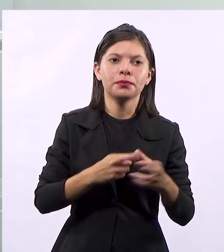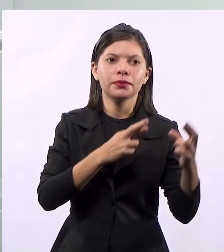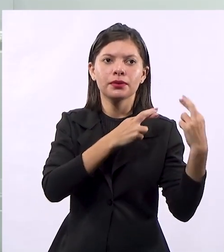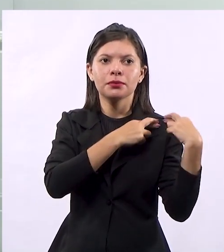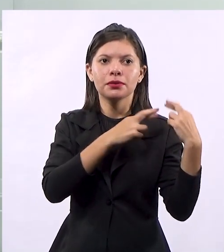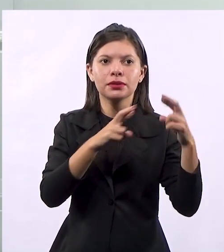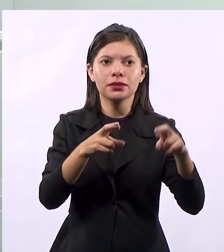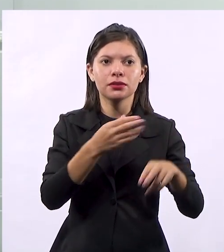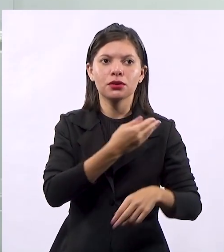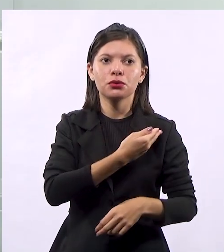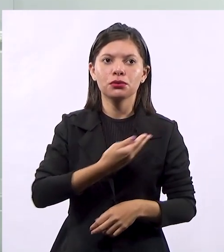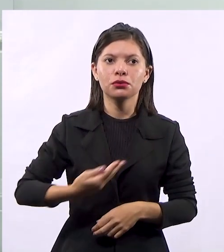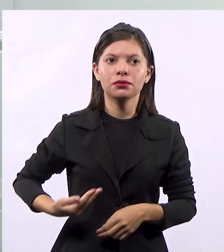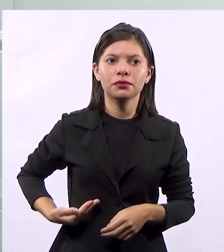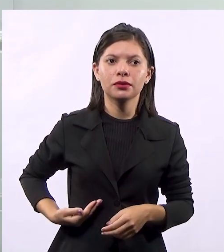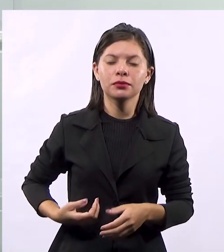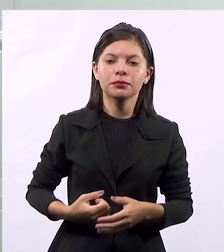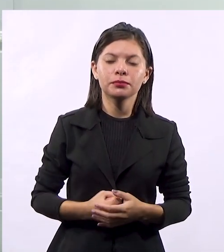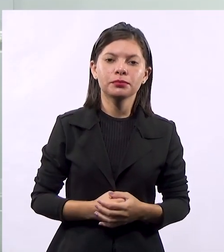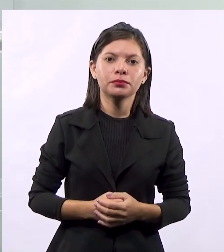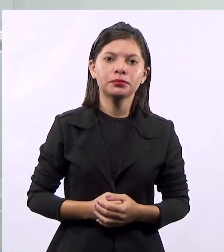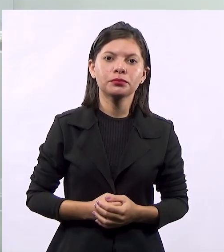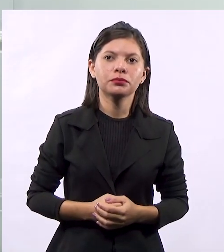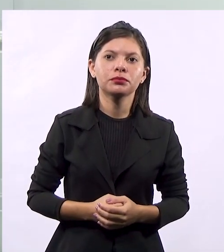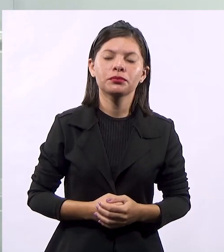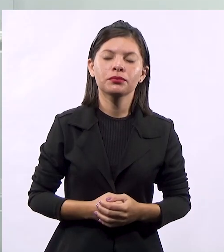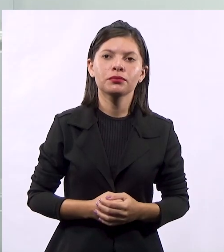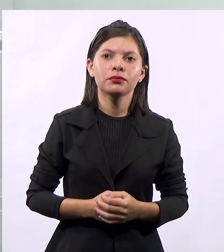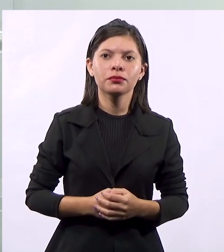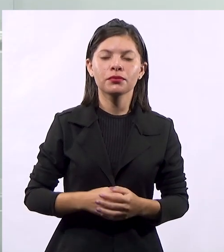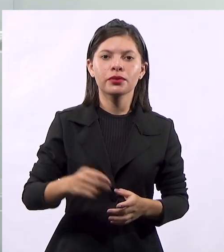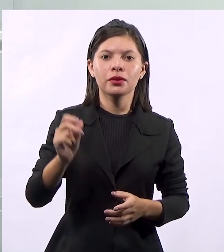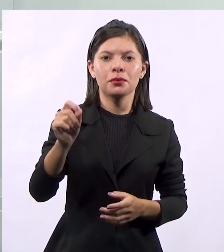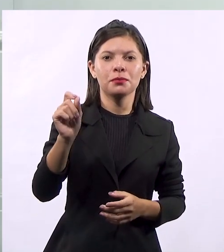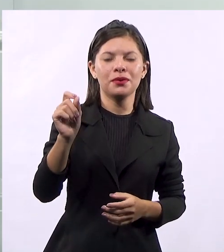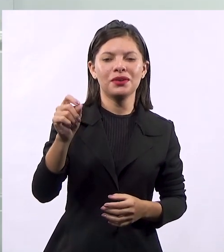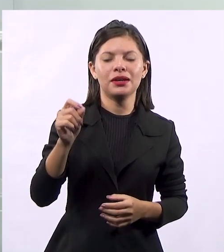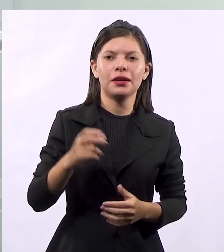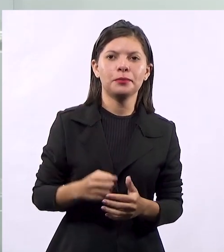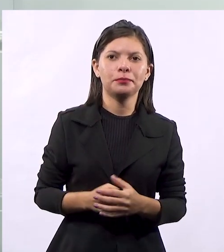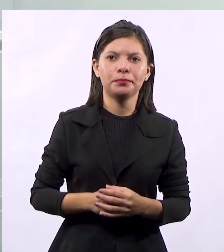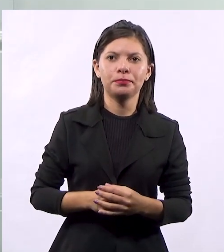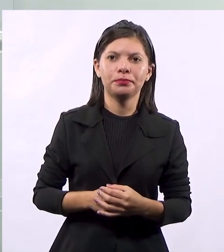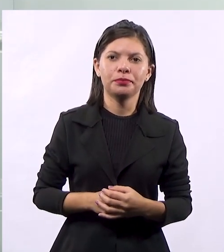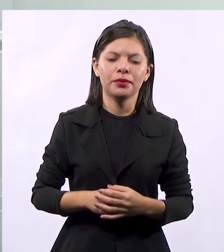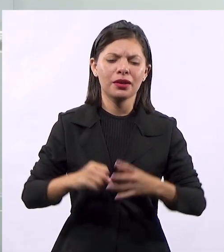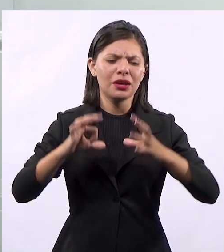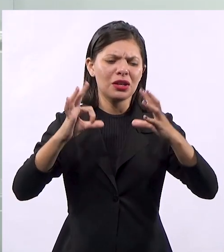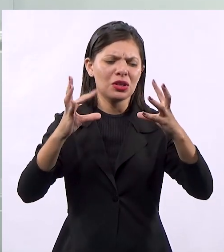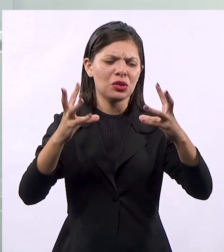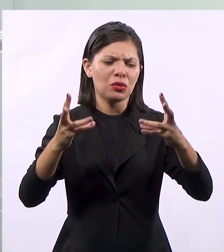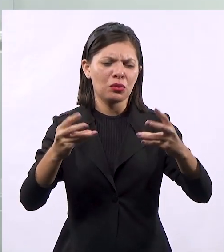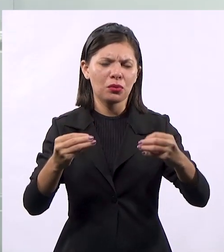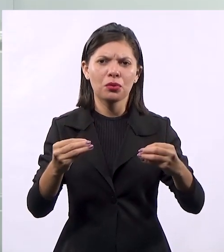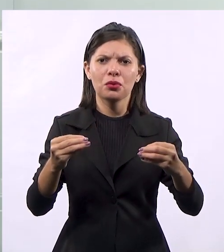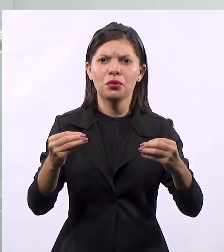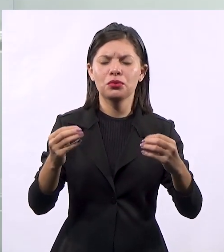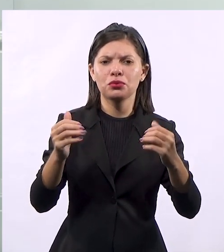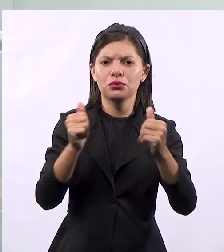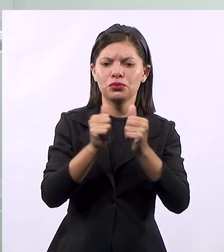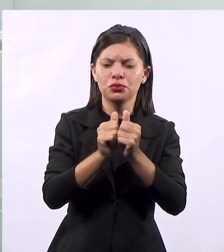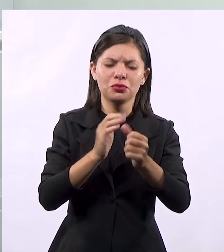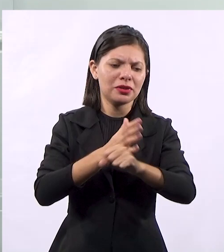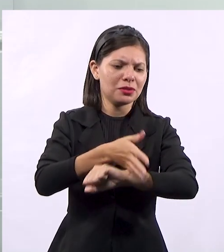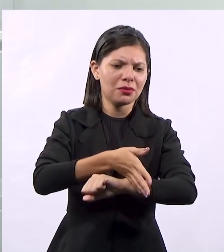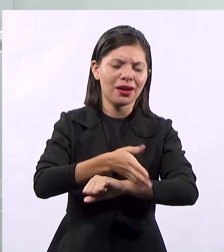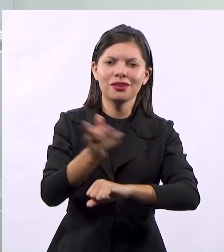democracia representativa, em que as pessoas participam das deliberações e das decisões do